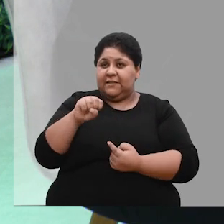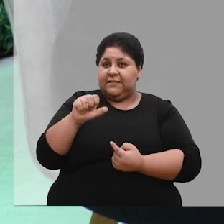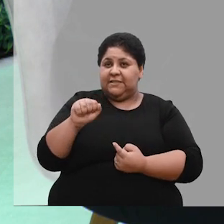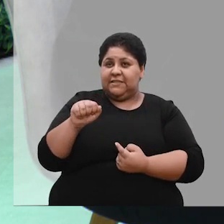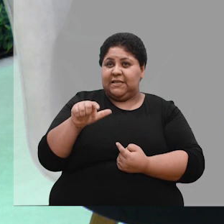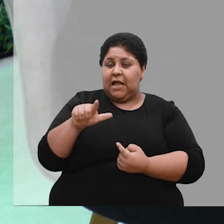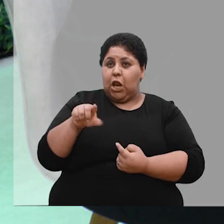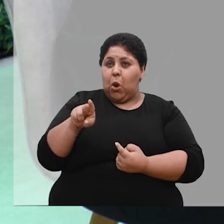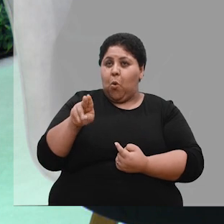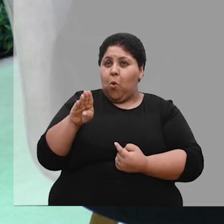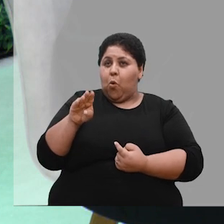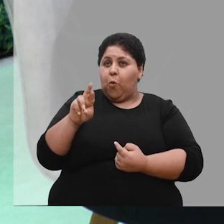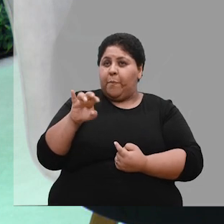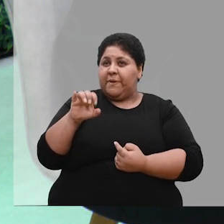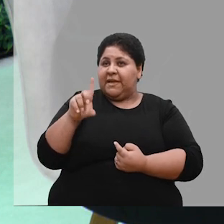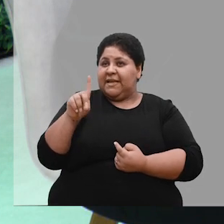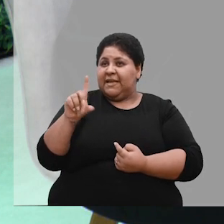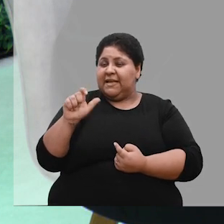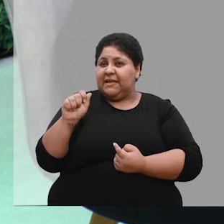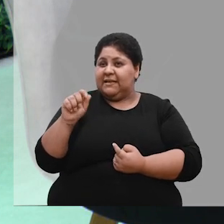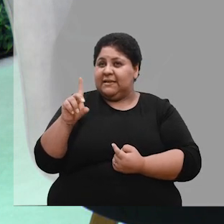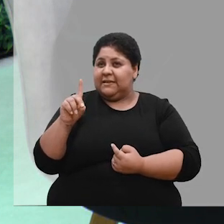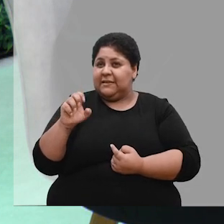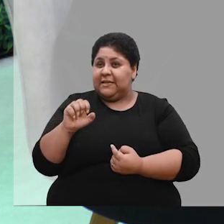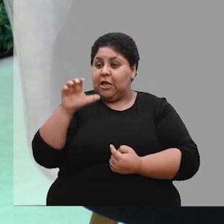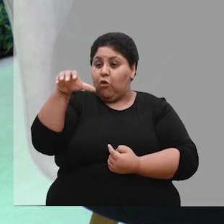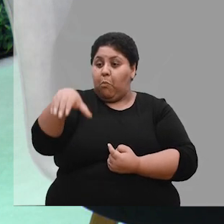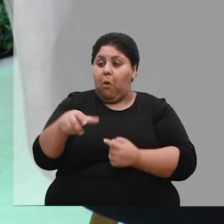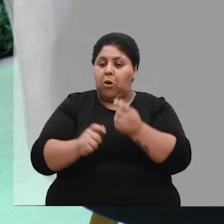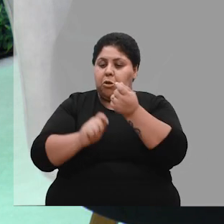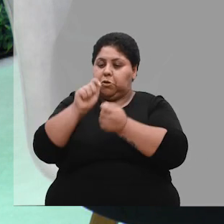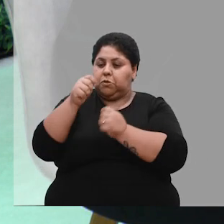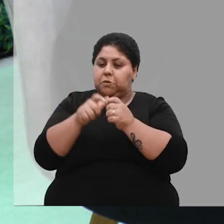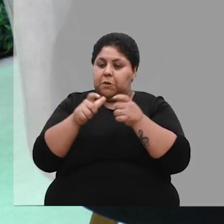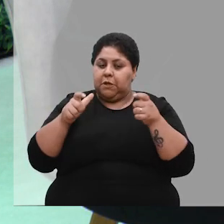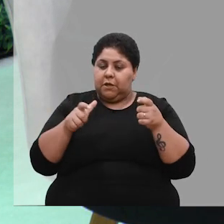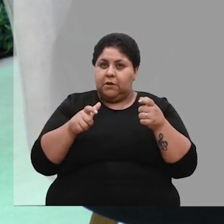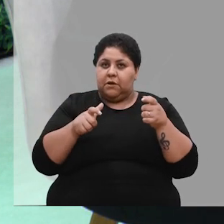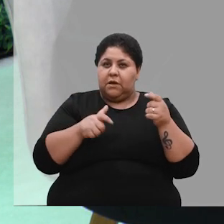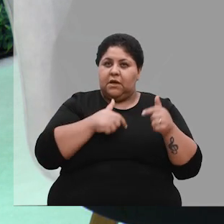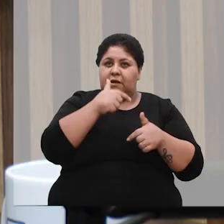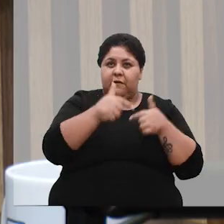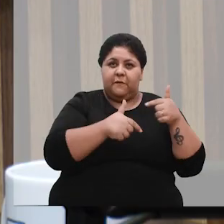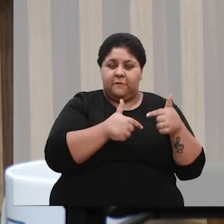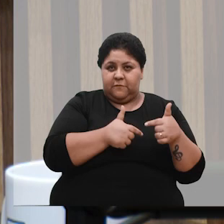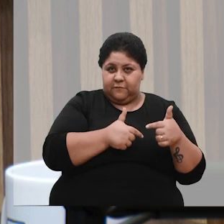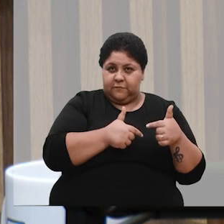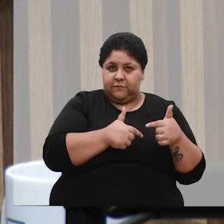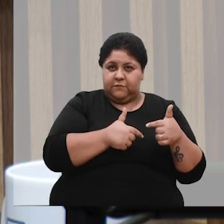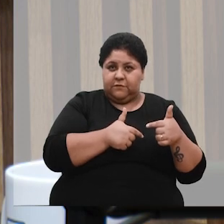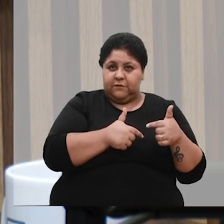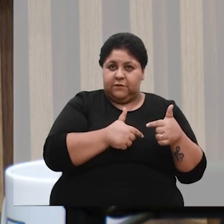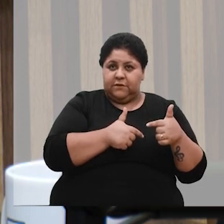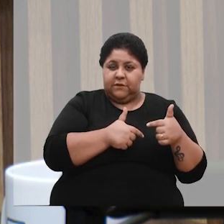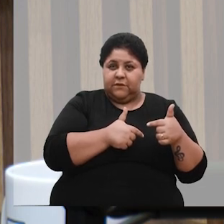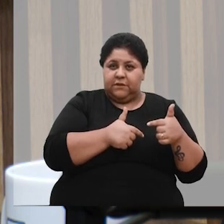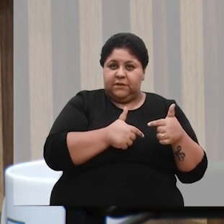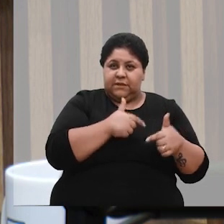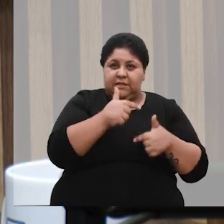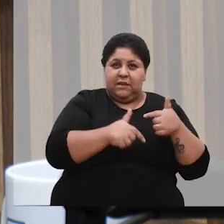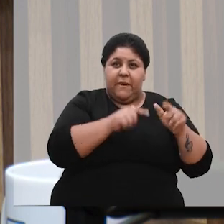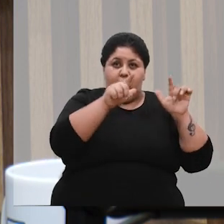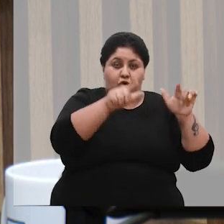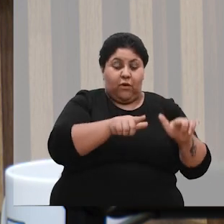que é a questão da insalubridade. Aqui em Caxias, na região, a gente tem um polo industrial muito grande, né? Então, as empregadas que elas trabalham